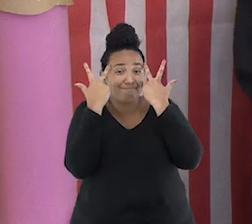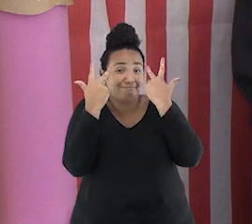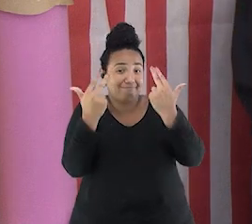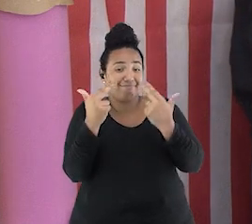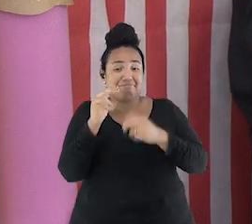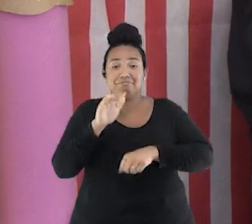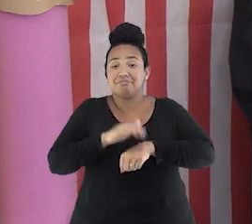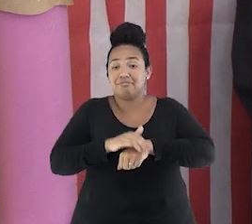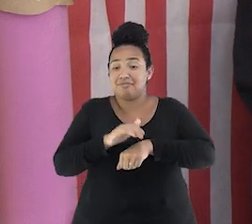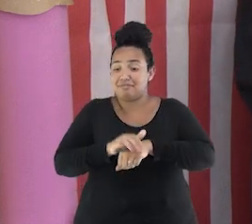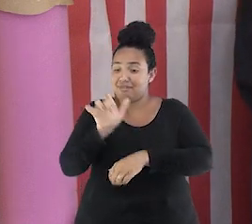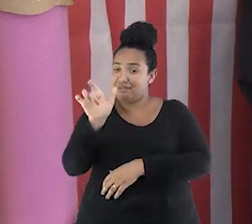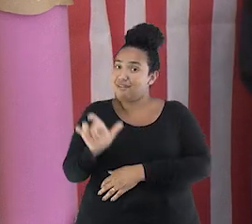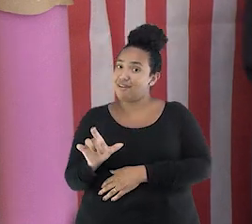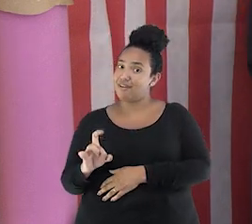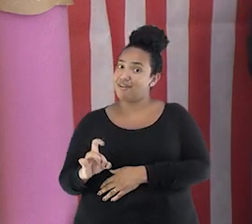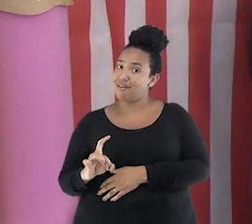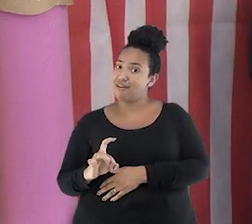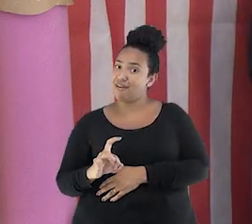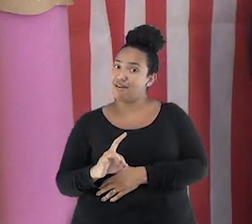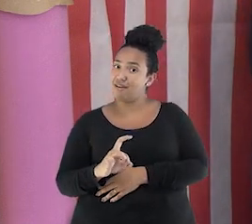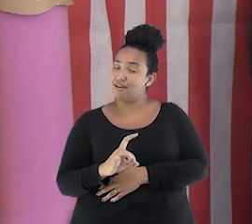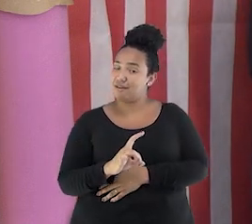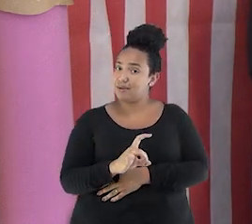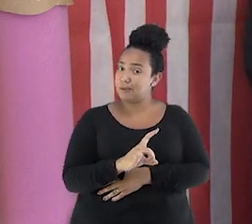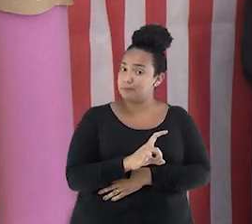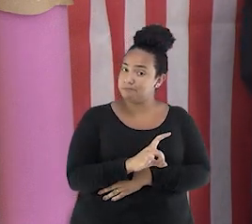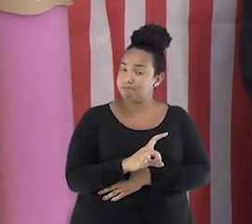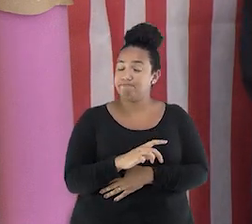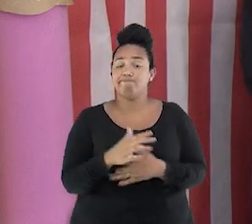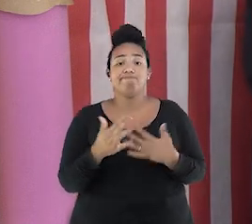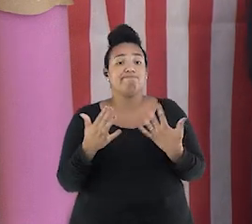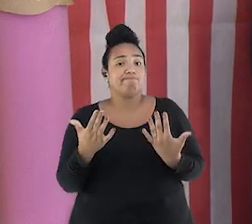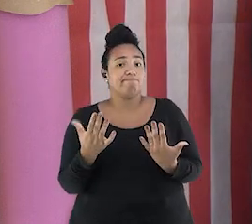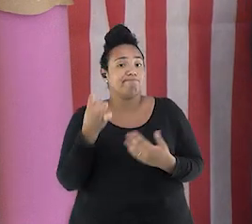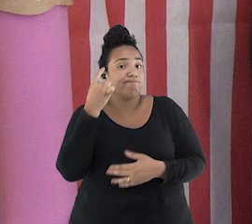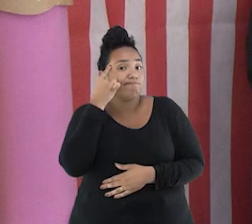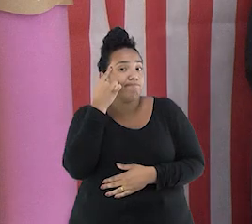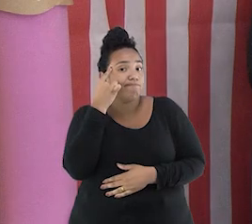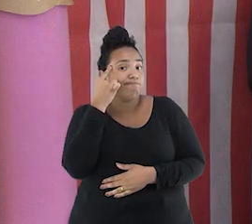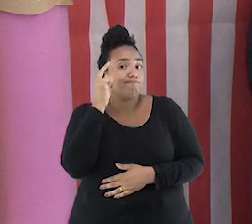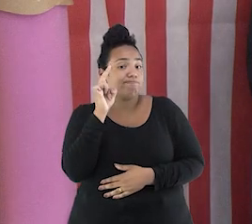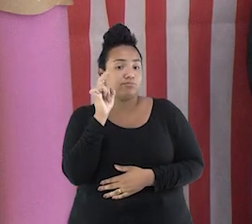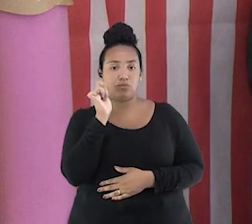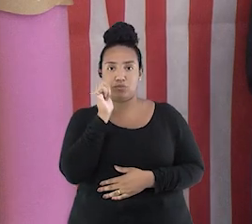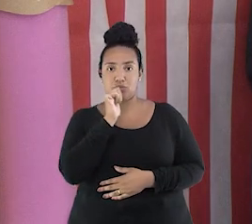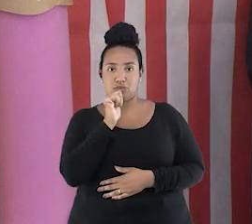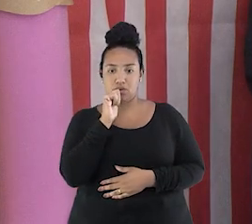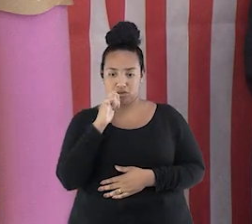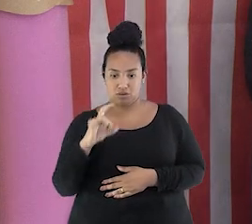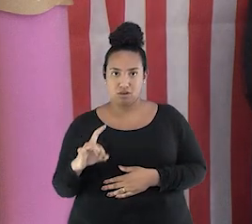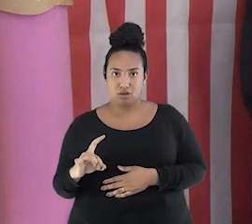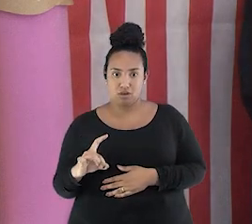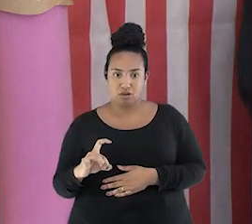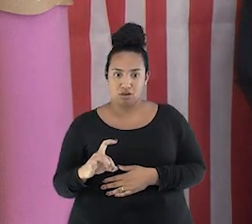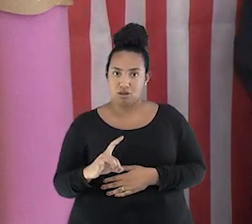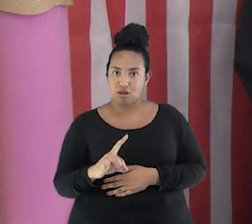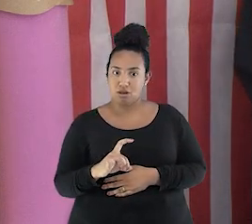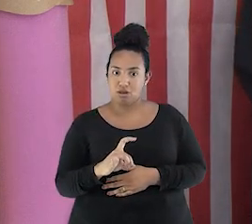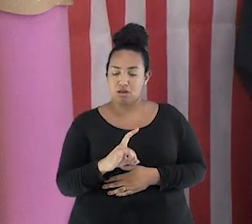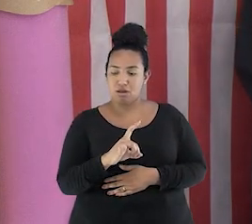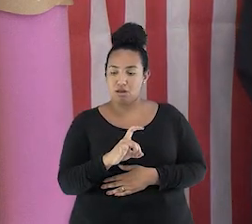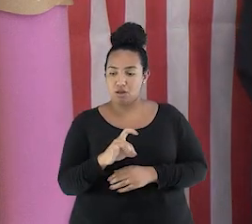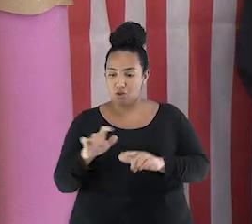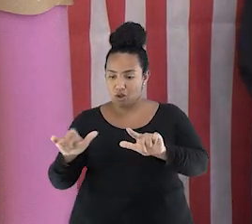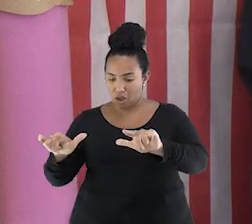uma lesma. Um dia, Lúcia já voando recebeu um convite